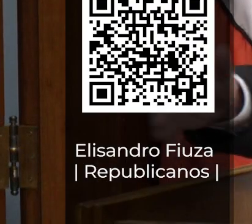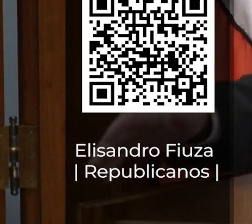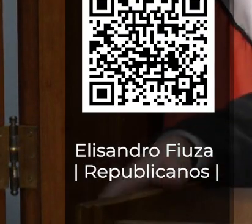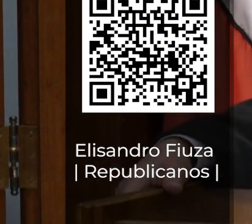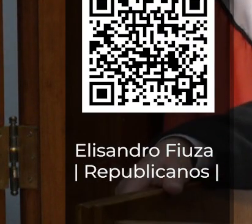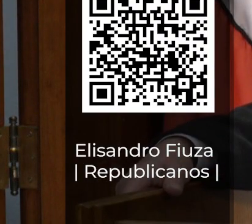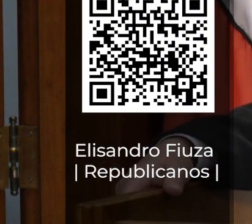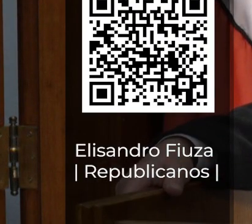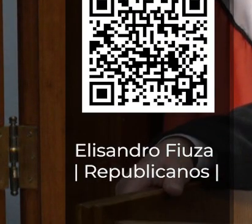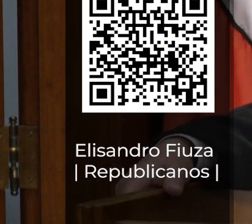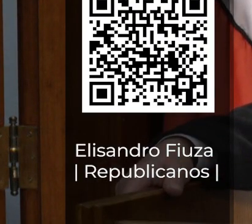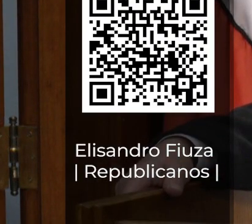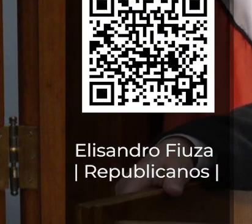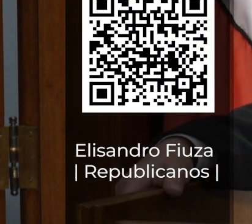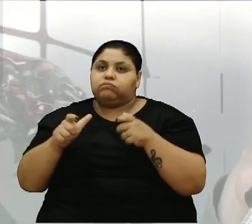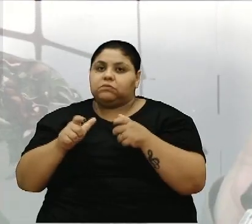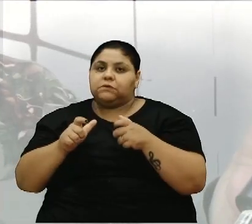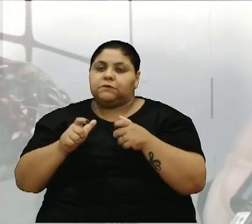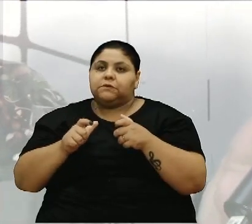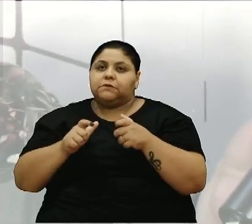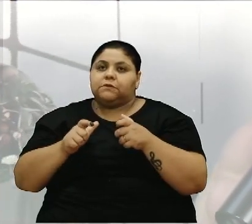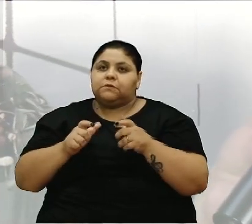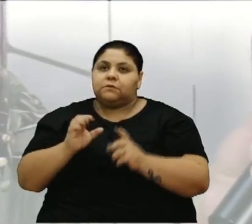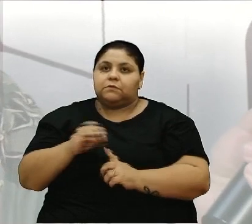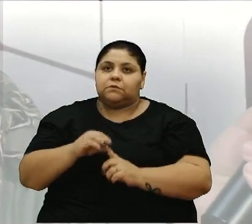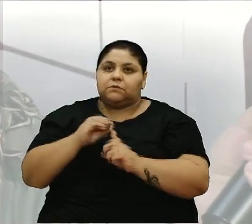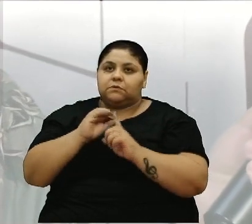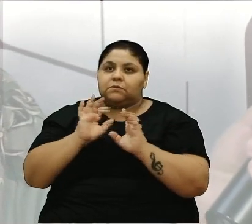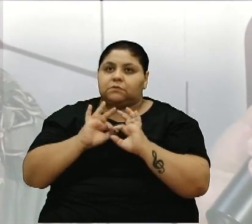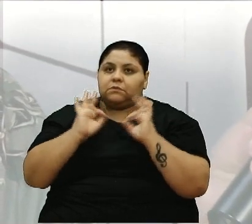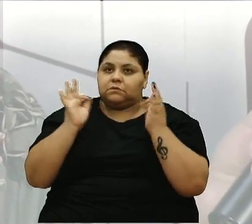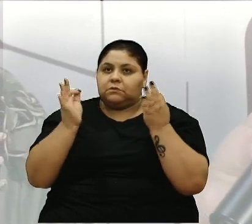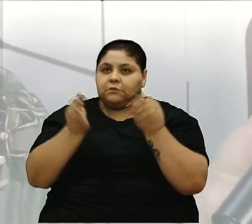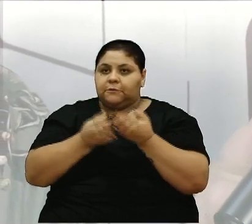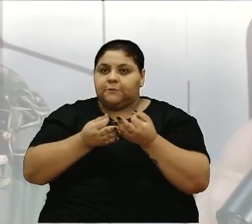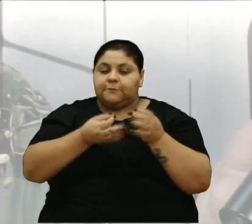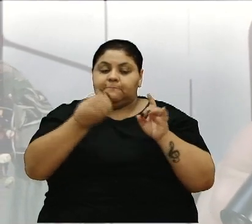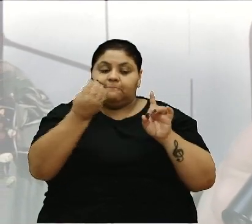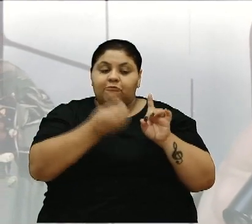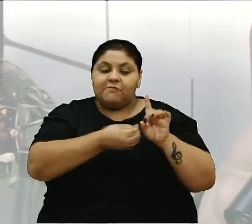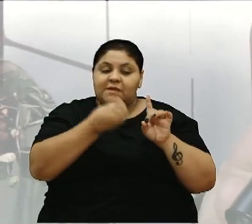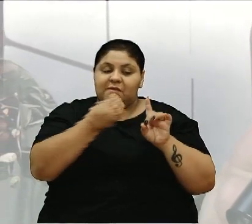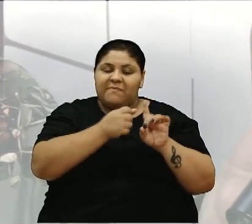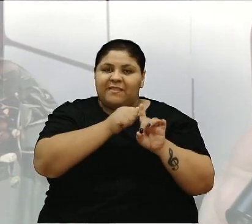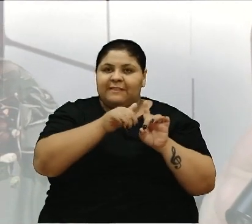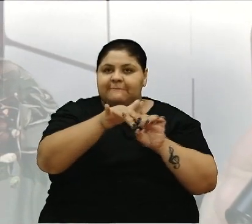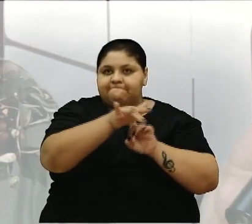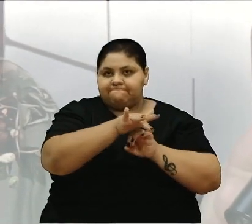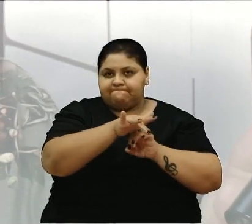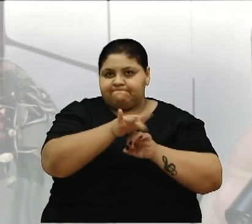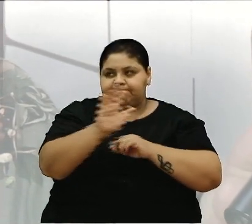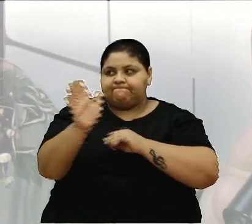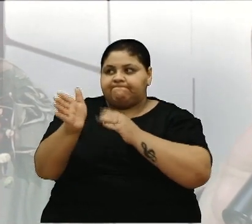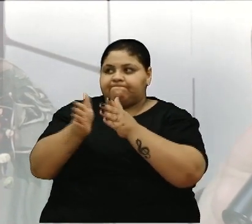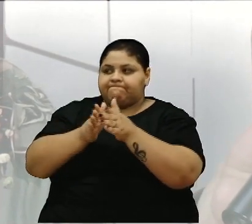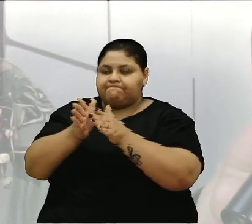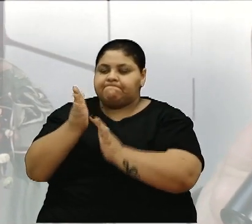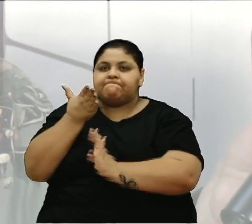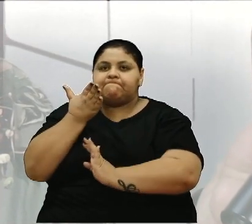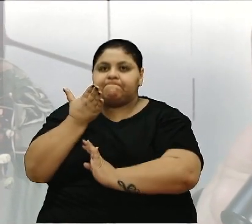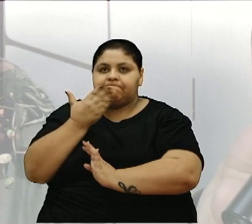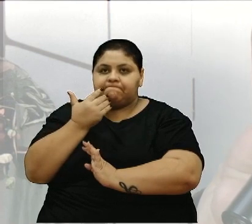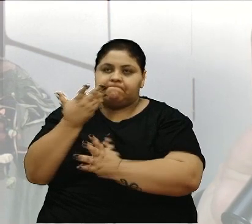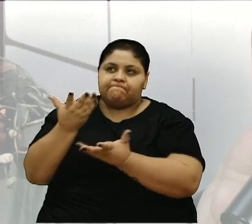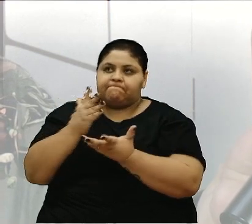implementação de cozinhas comunitárias na cidade. Principalmente para famílias de vulnerabilidade social, dando acesso à alimentação, de